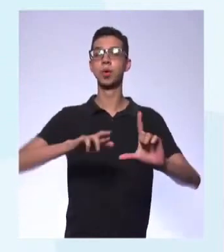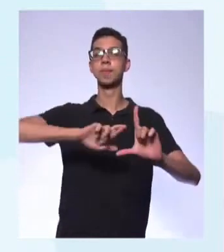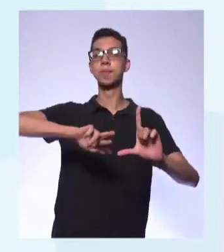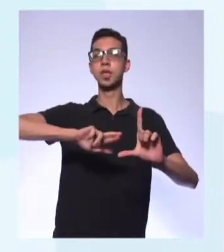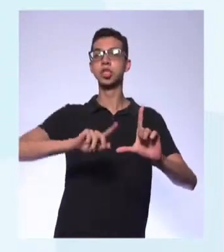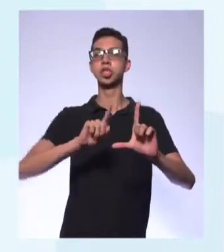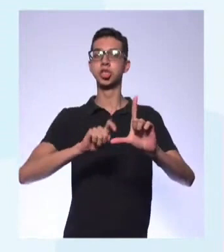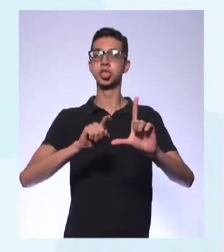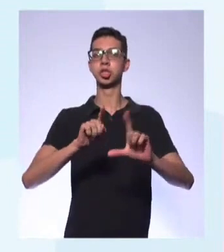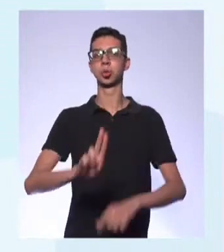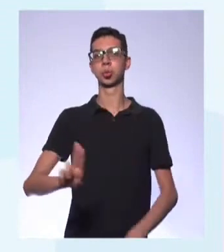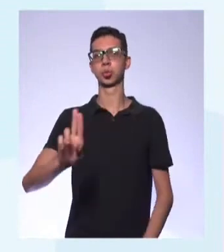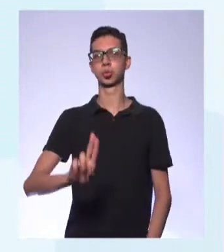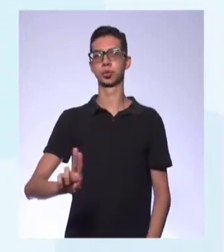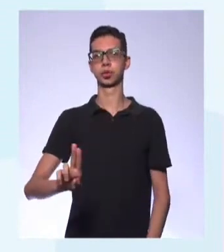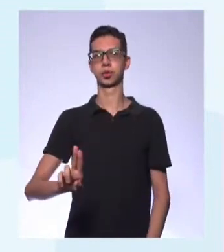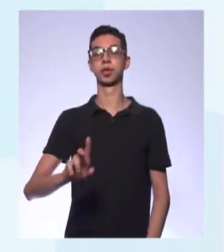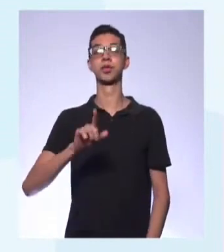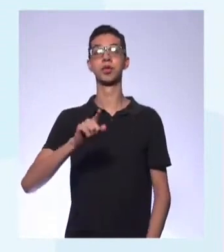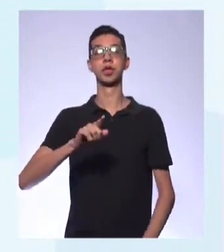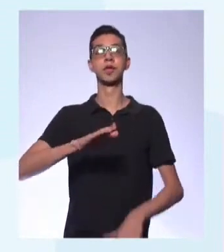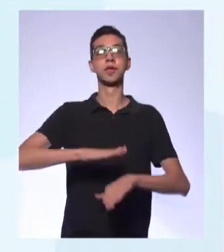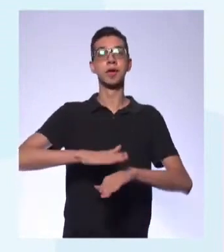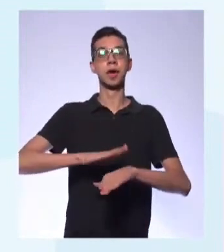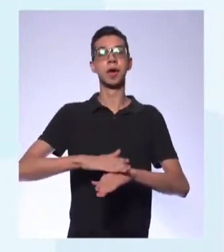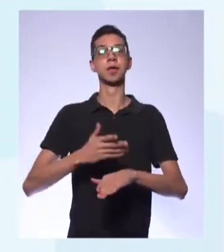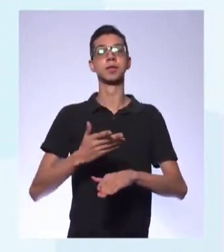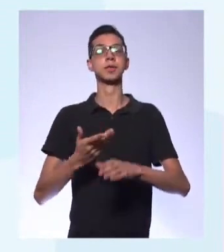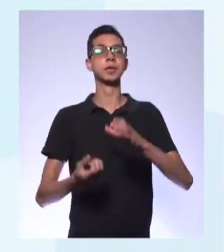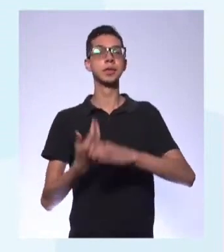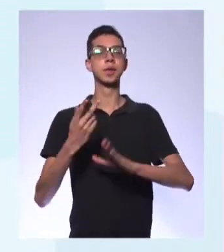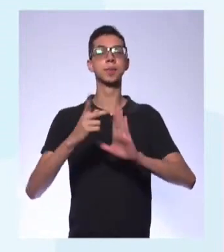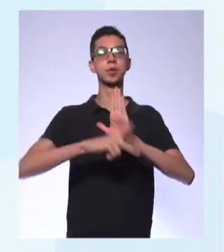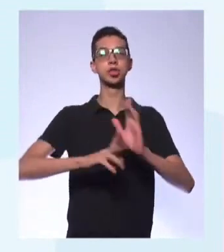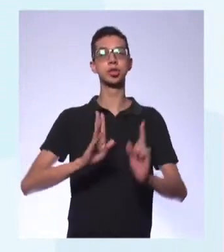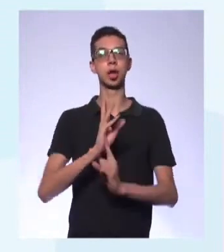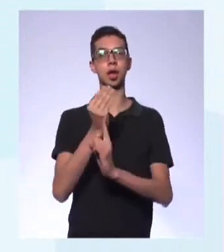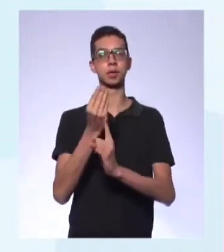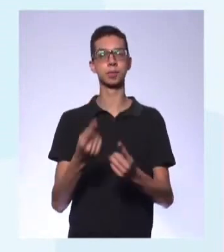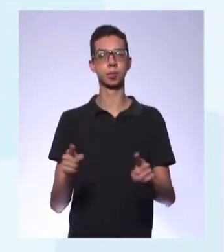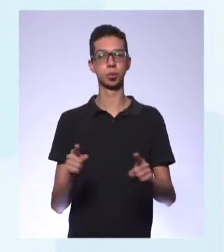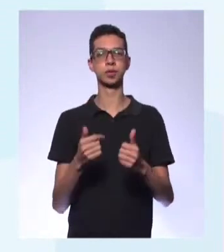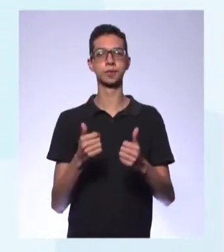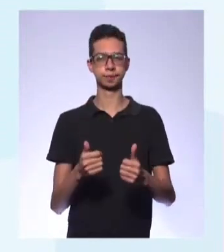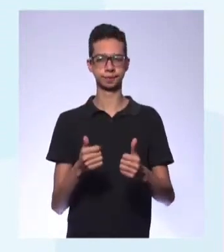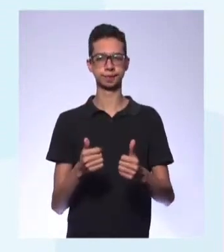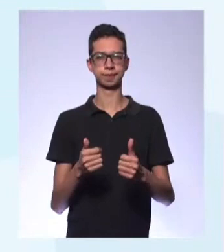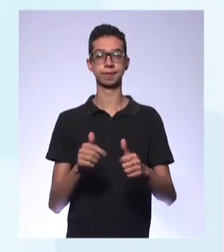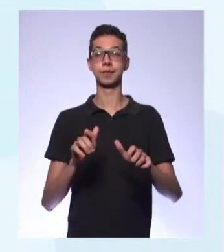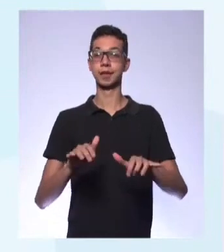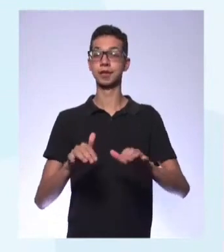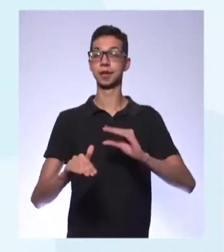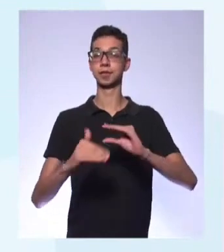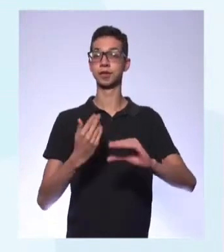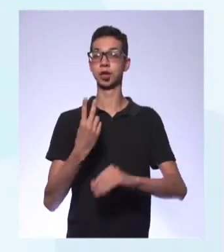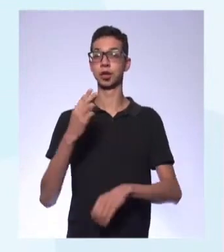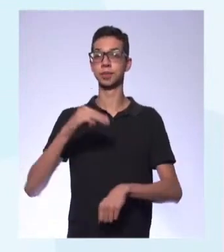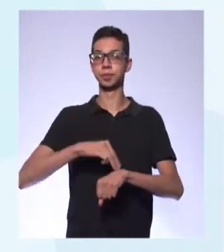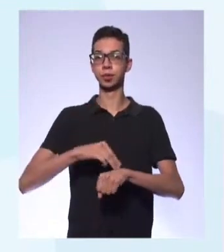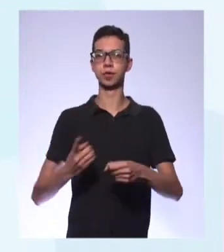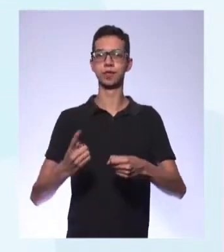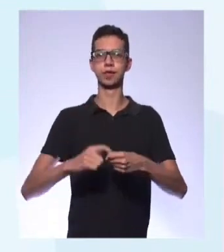iriam utilizar se vocês fossem produzir ou executar aí um projeto artístico musical. Escrevam para a gente e em 2 minutinhos a gente